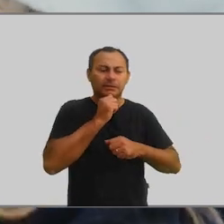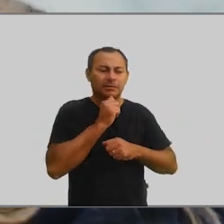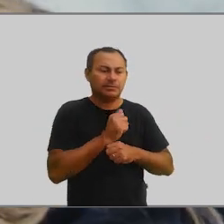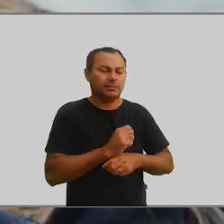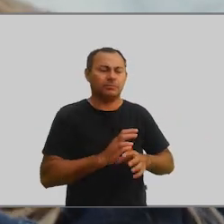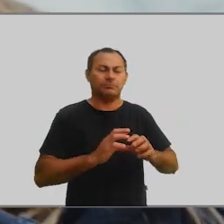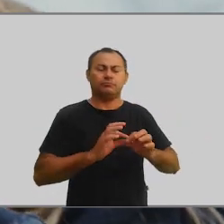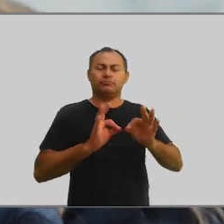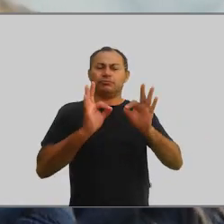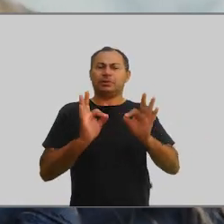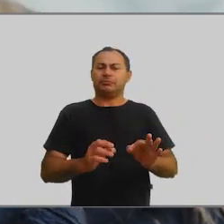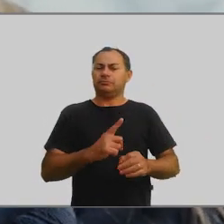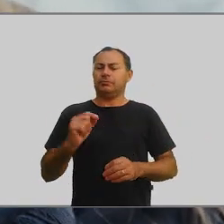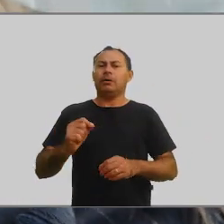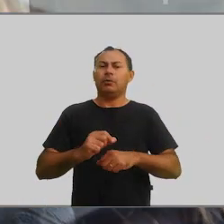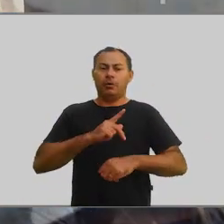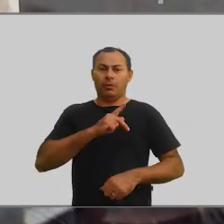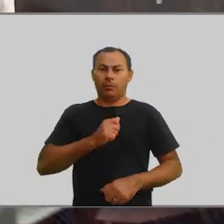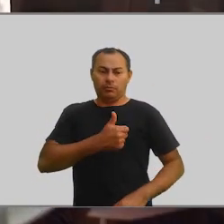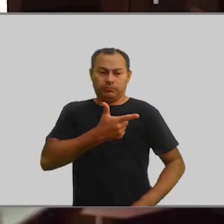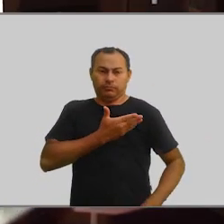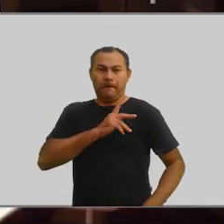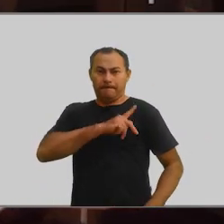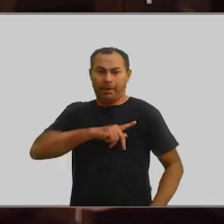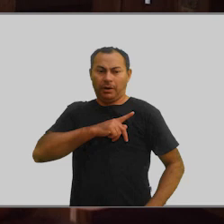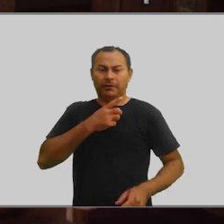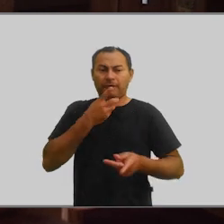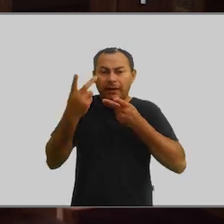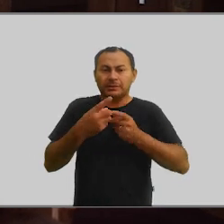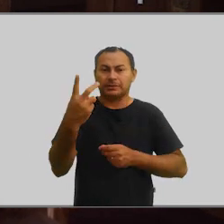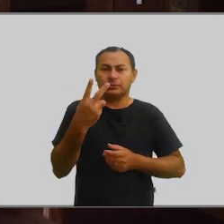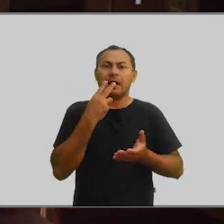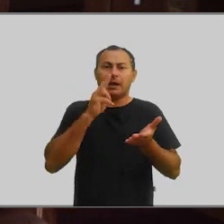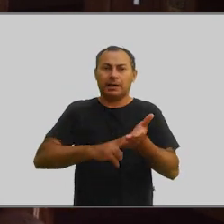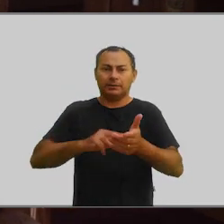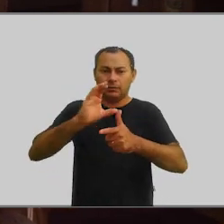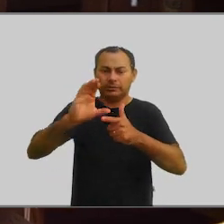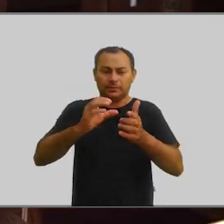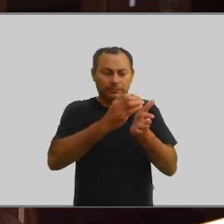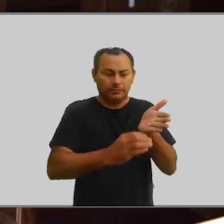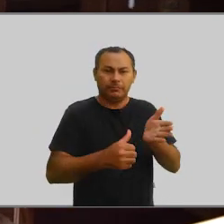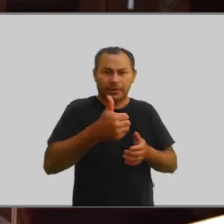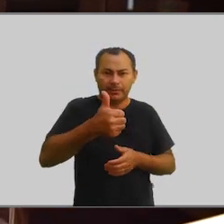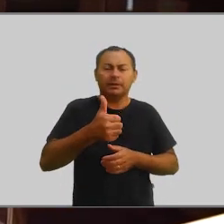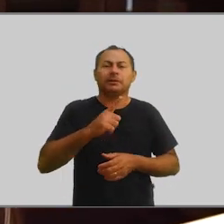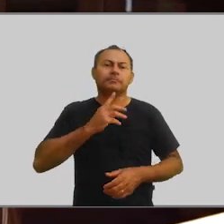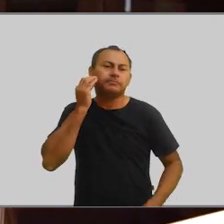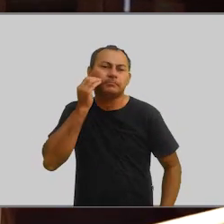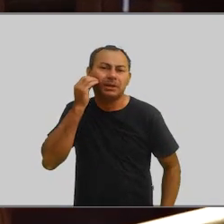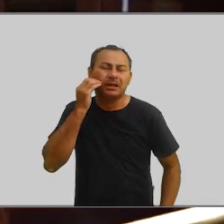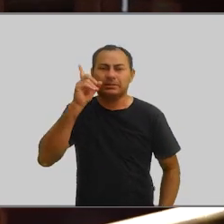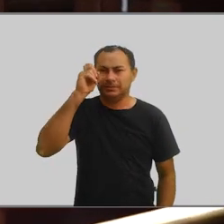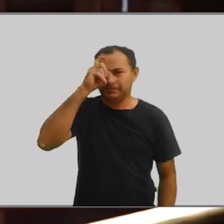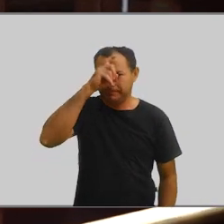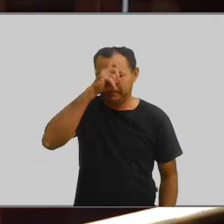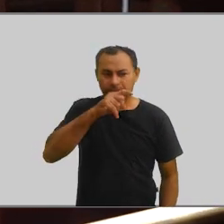saírem ilesos? O apóstolo Paulo conta na sua segunda carta aos Coríntios, capítulo 1, que teve experiências